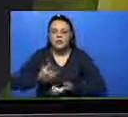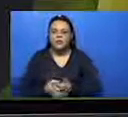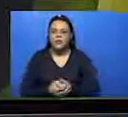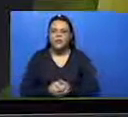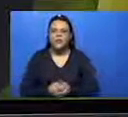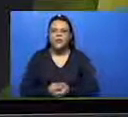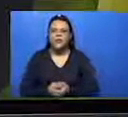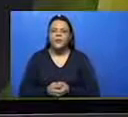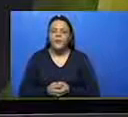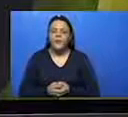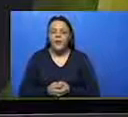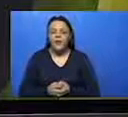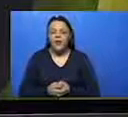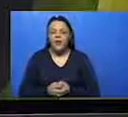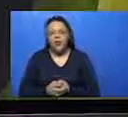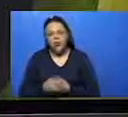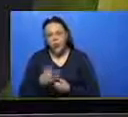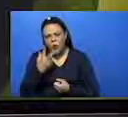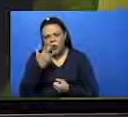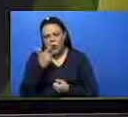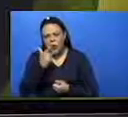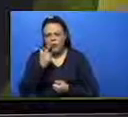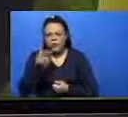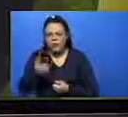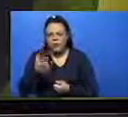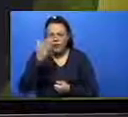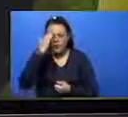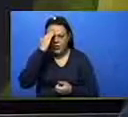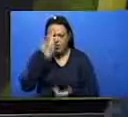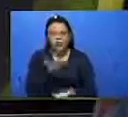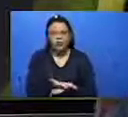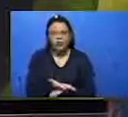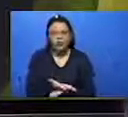Acredito que vocês já estudaram sobre